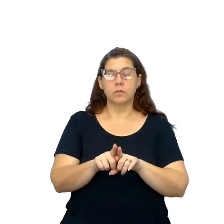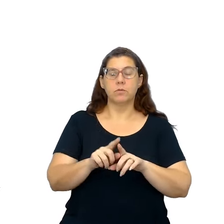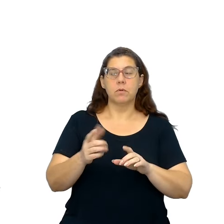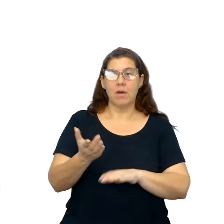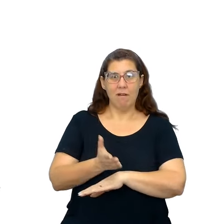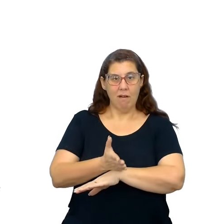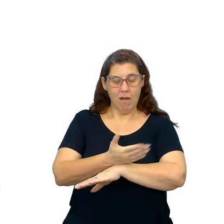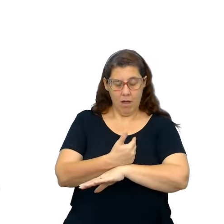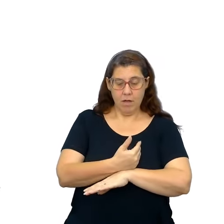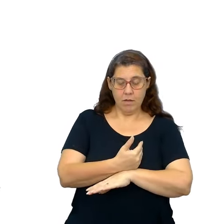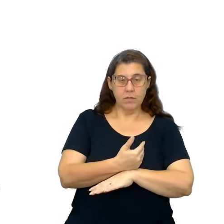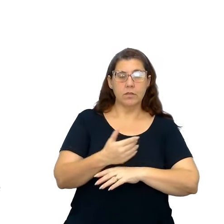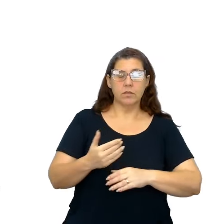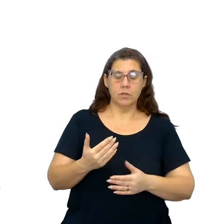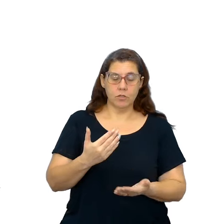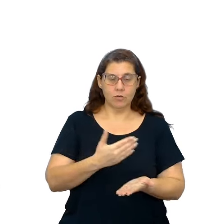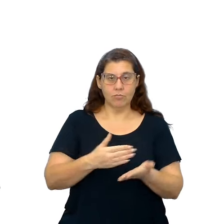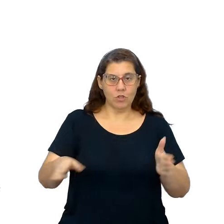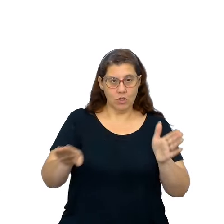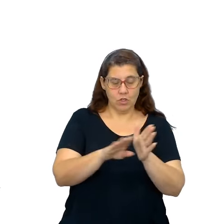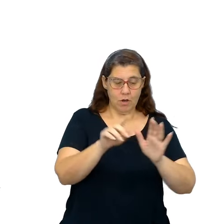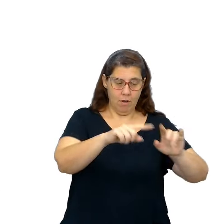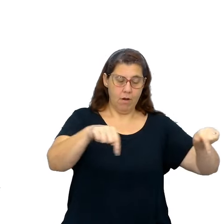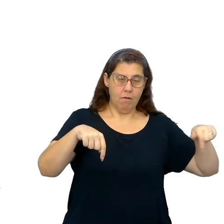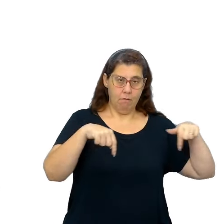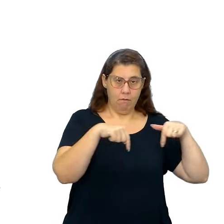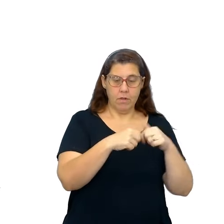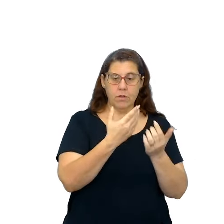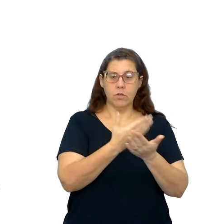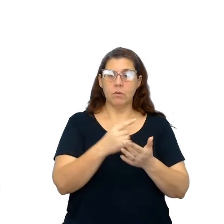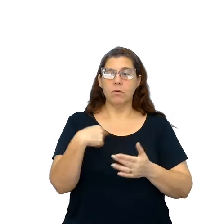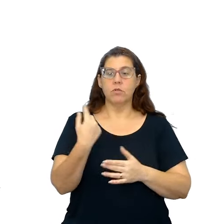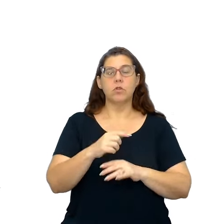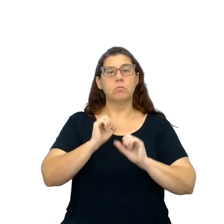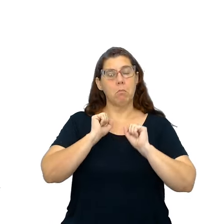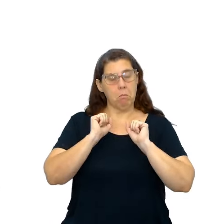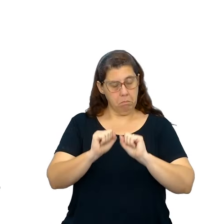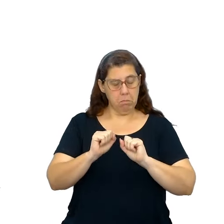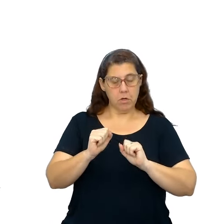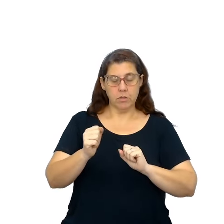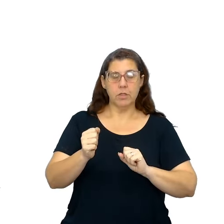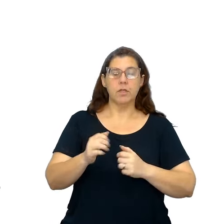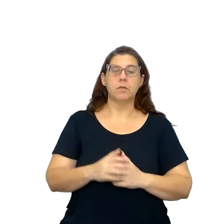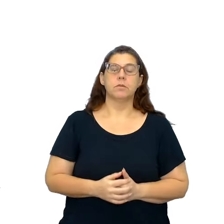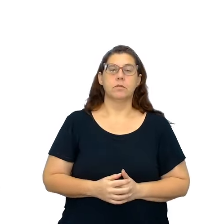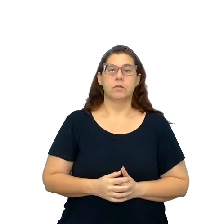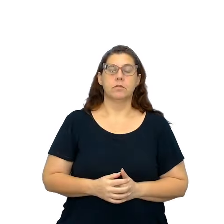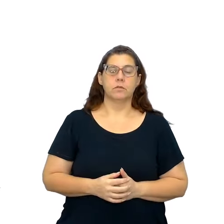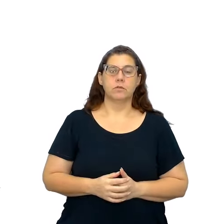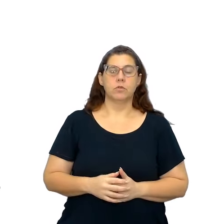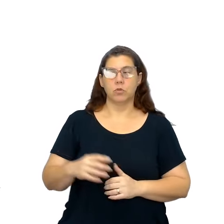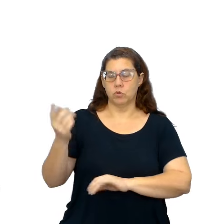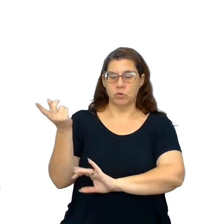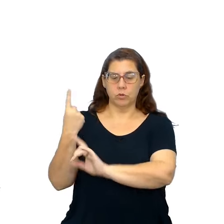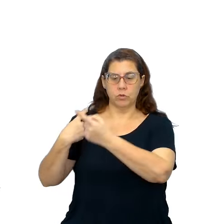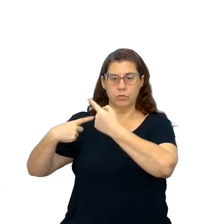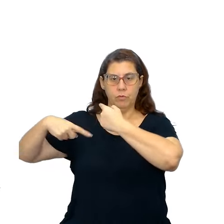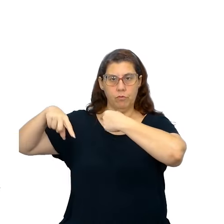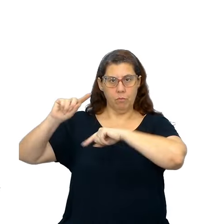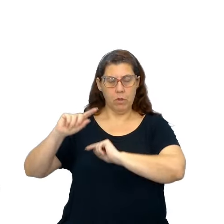antes desse processo de entrada de sala de aula, para que nós possamos, mediante o desenvolvimento